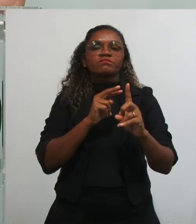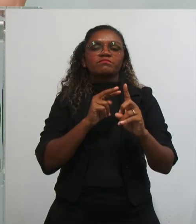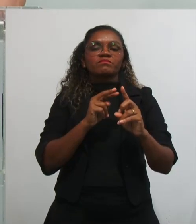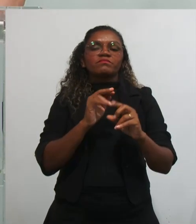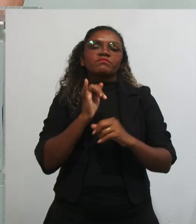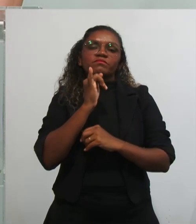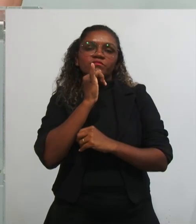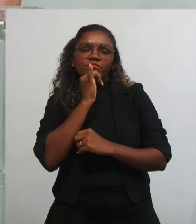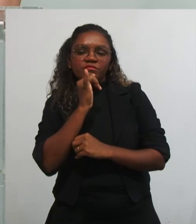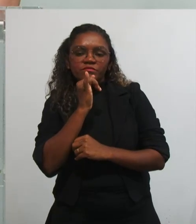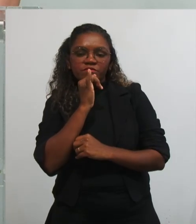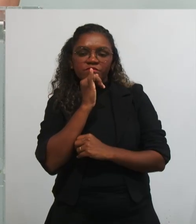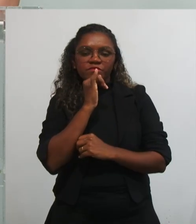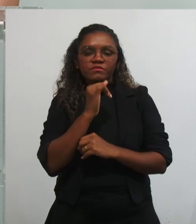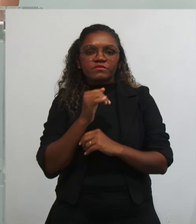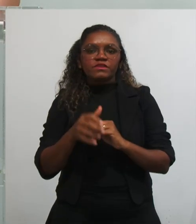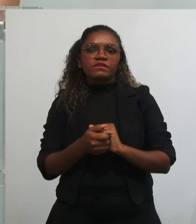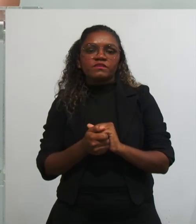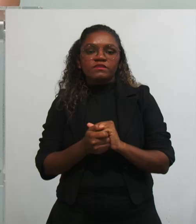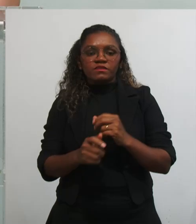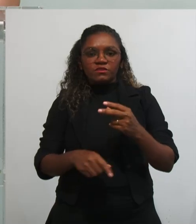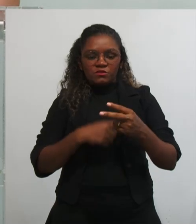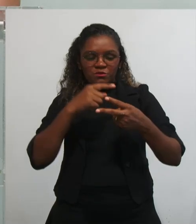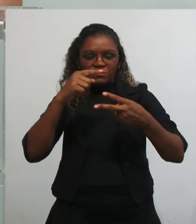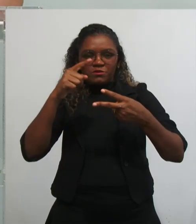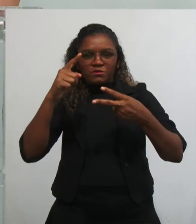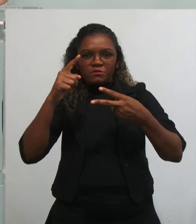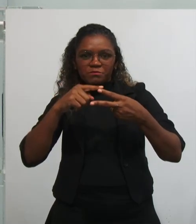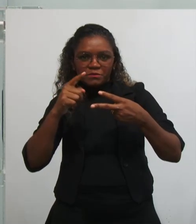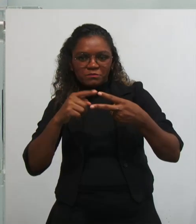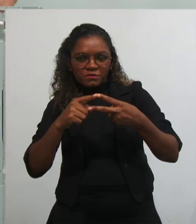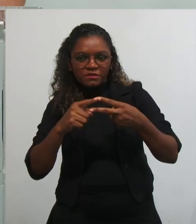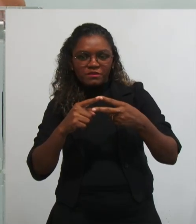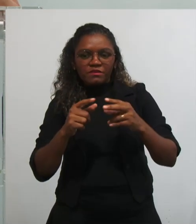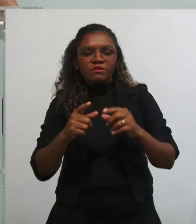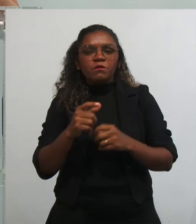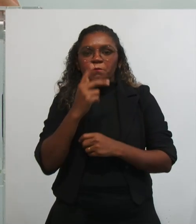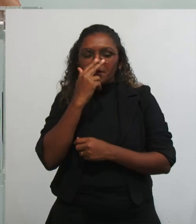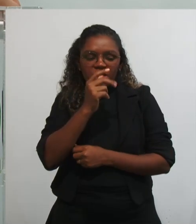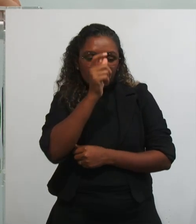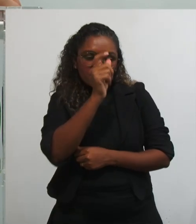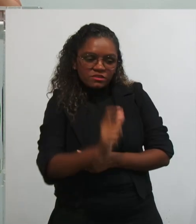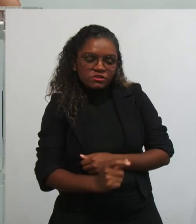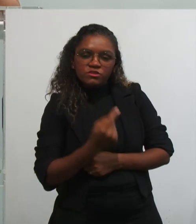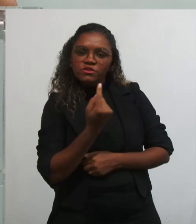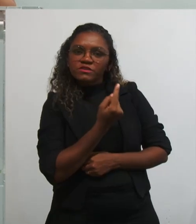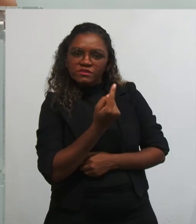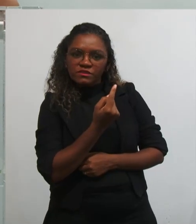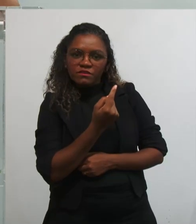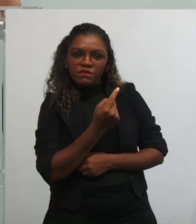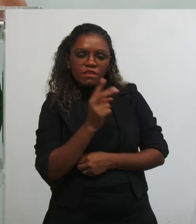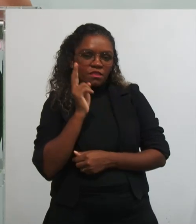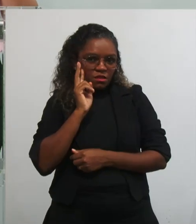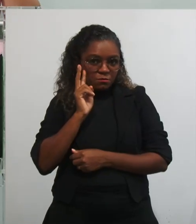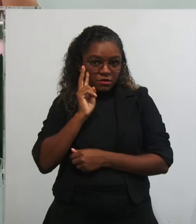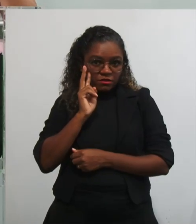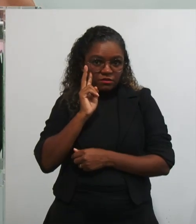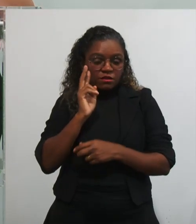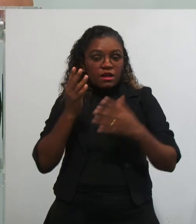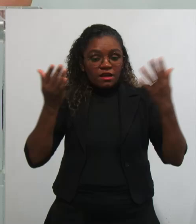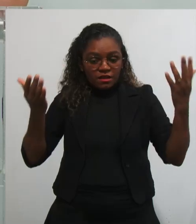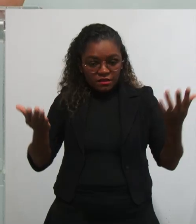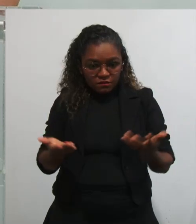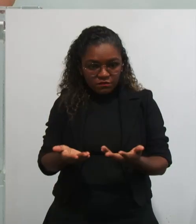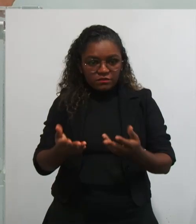lá na concepção da língua como pensamento, era uma coisa individual do sujeito. Na linguagem como